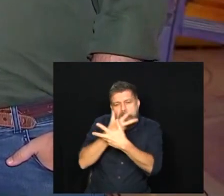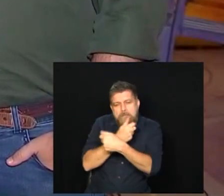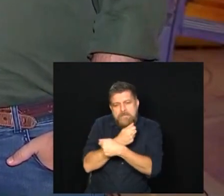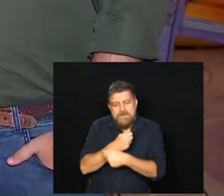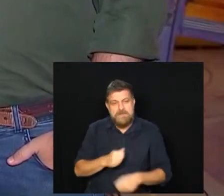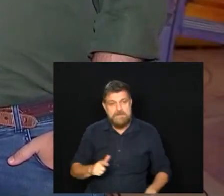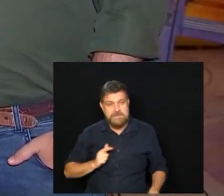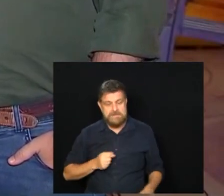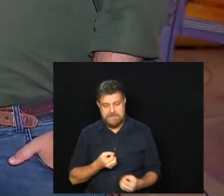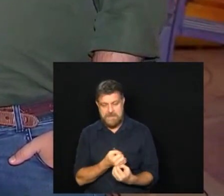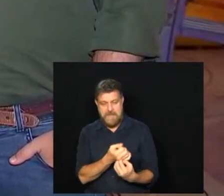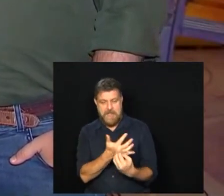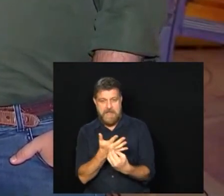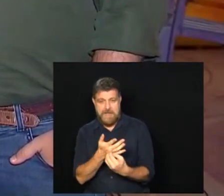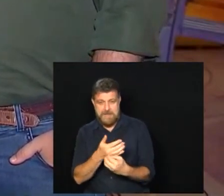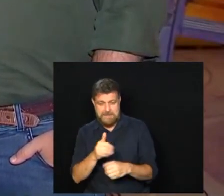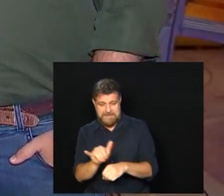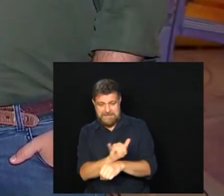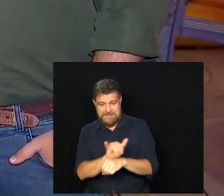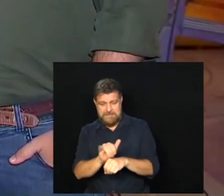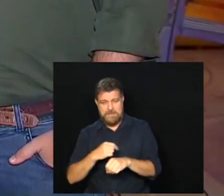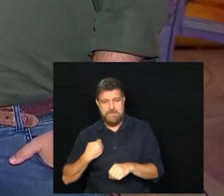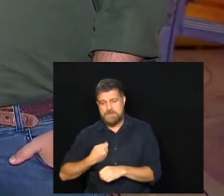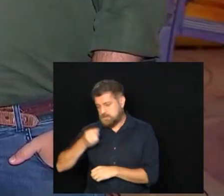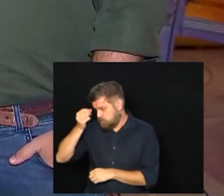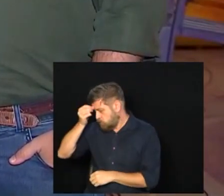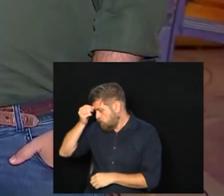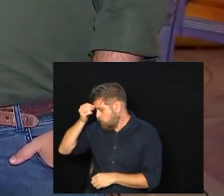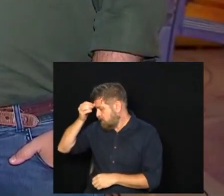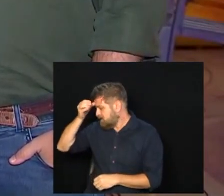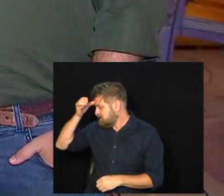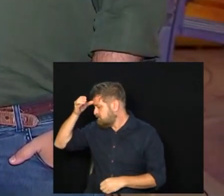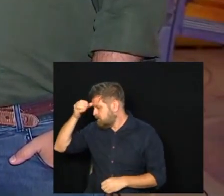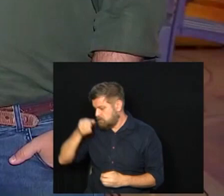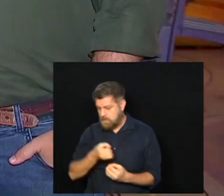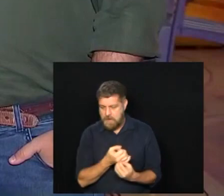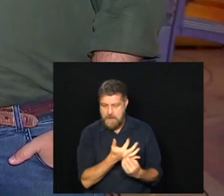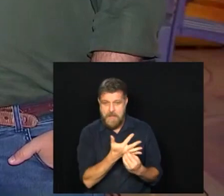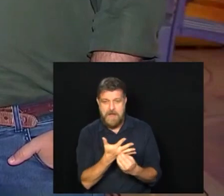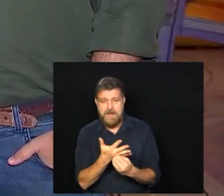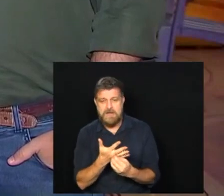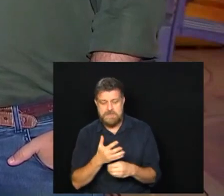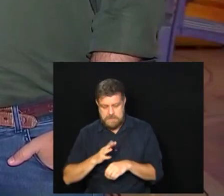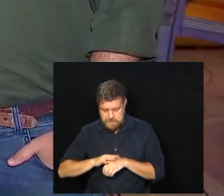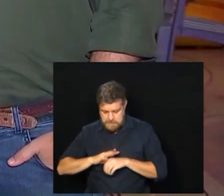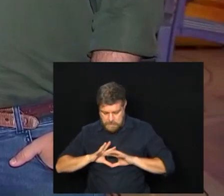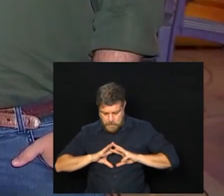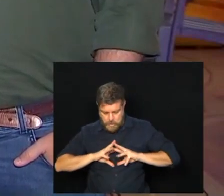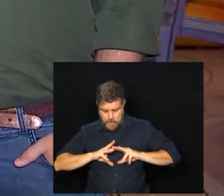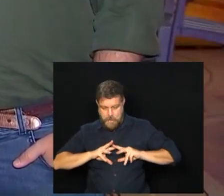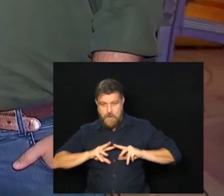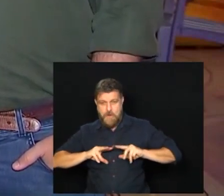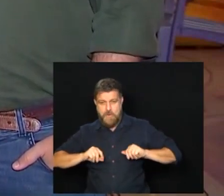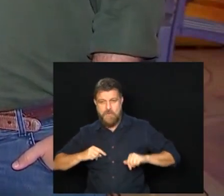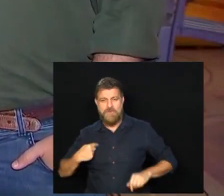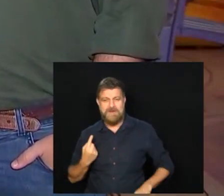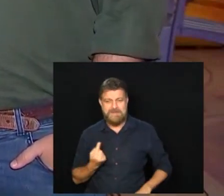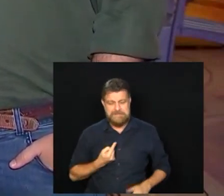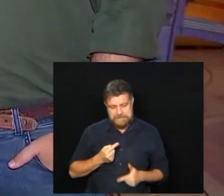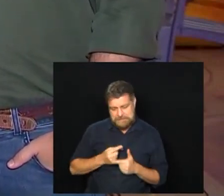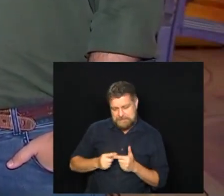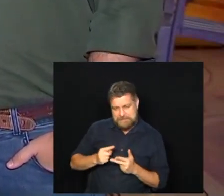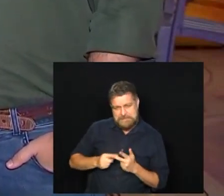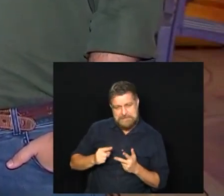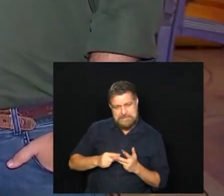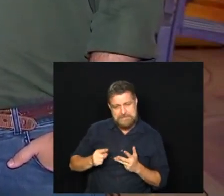que é a arte como ferramenta de conhecimento, a arte como ferramenta de cura, né, das suas mazelas. Com certeza. Eu